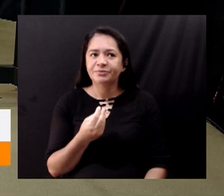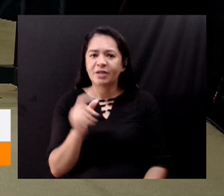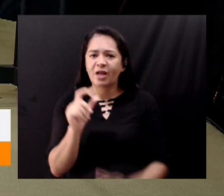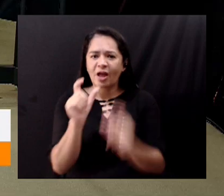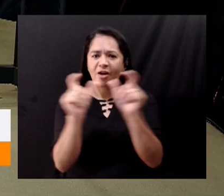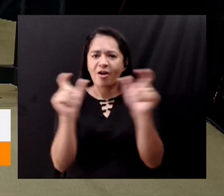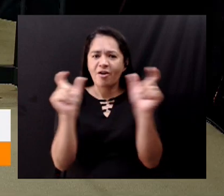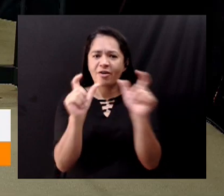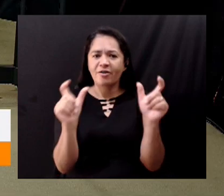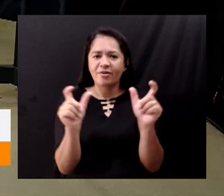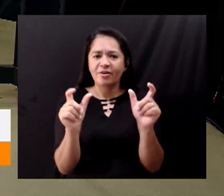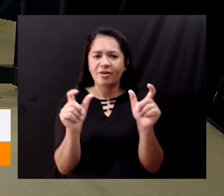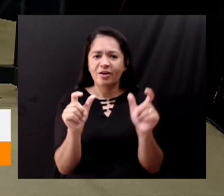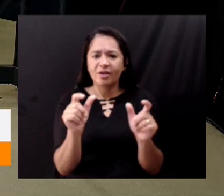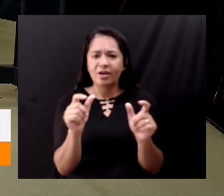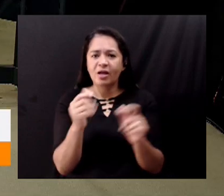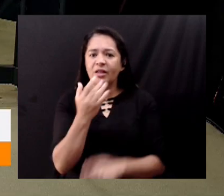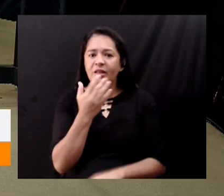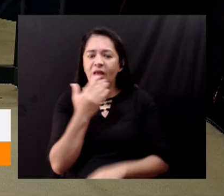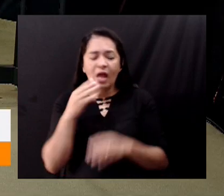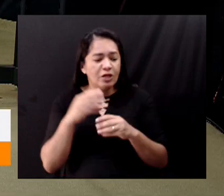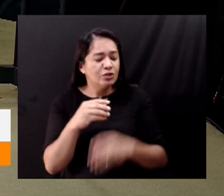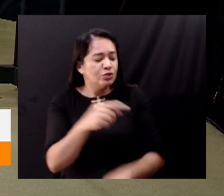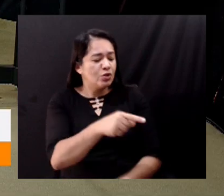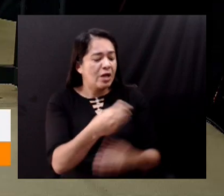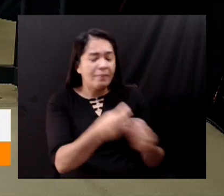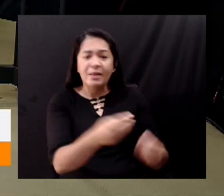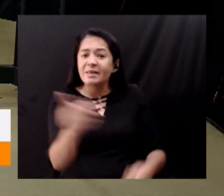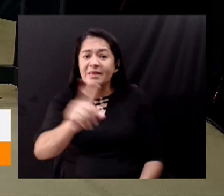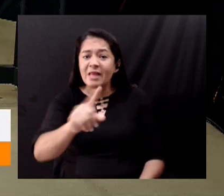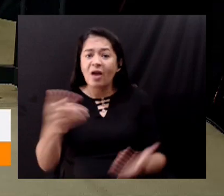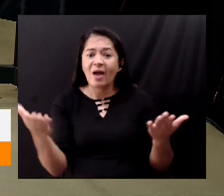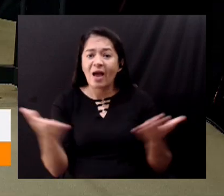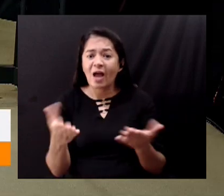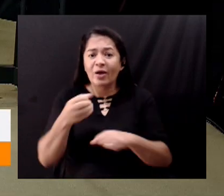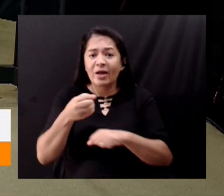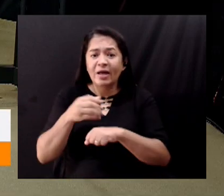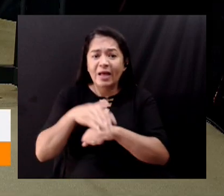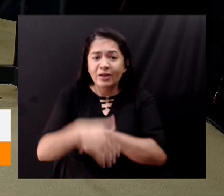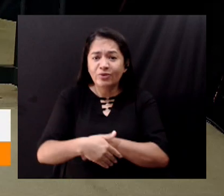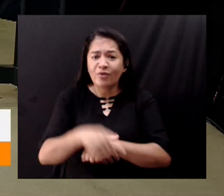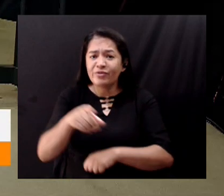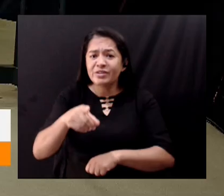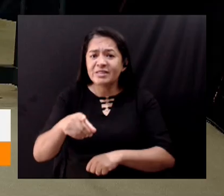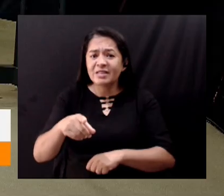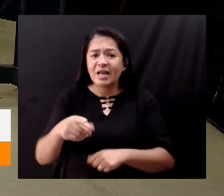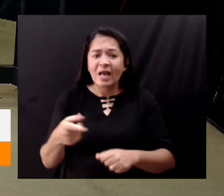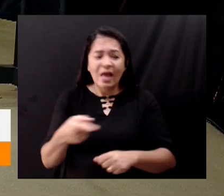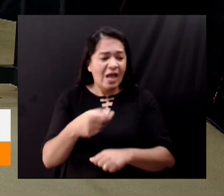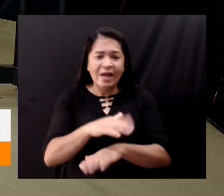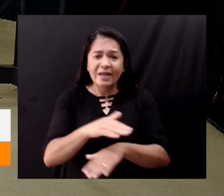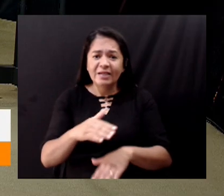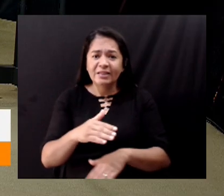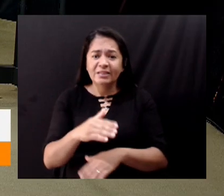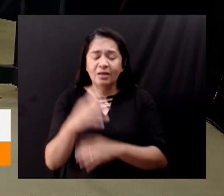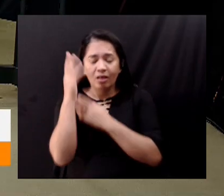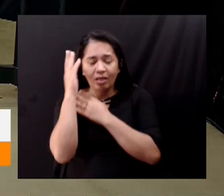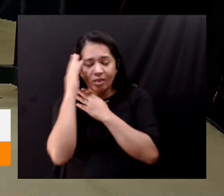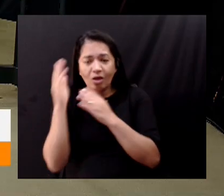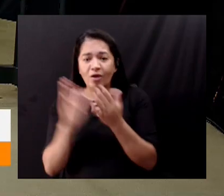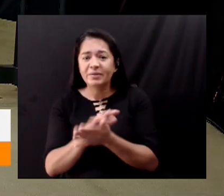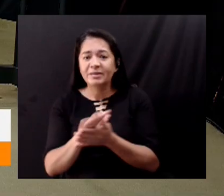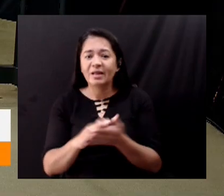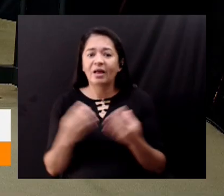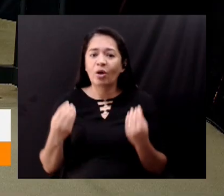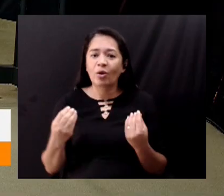dá açúcar para o menino, agora tá de noite, você vai dar açúcar para o menino, essa criança não vai dormir". O que que acontece com a gente